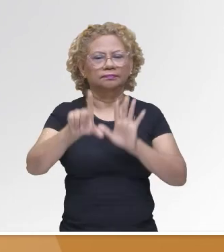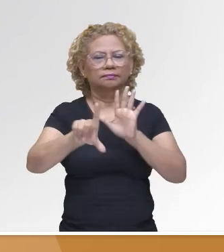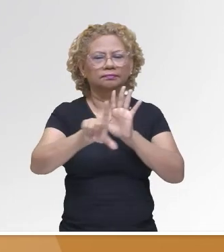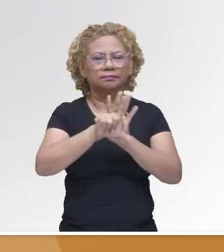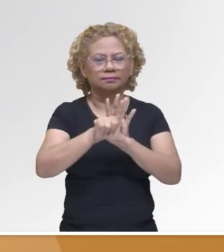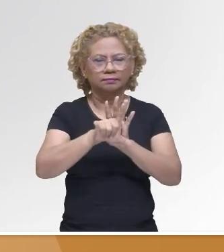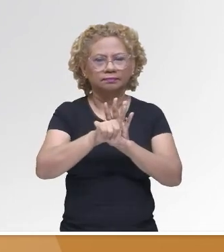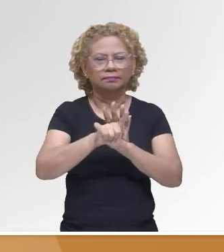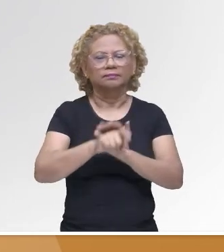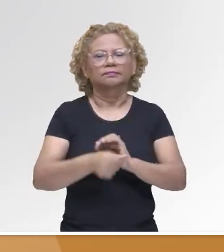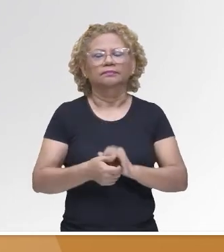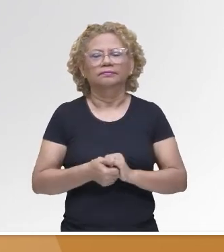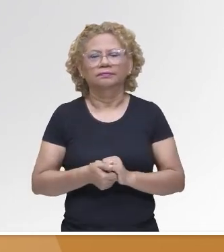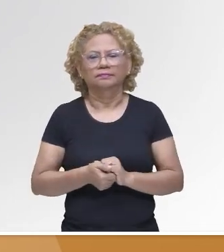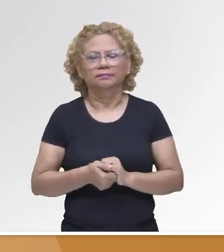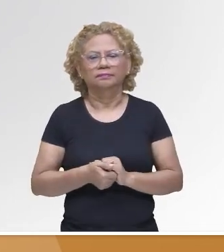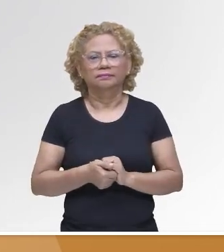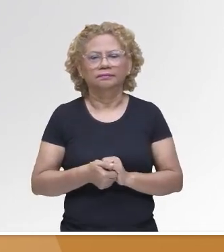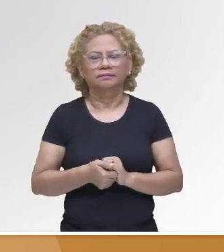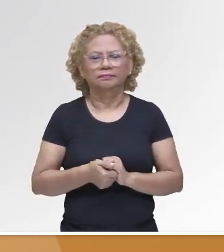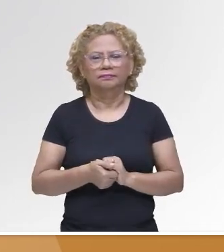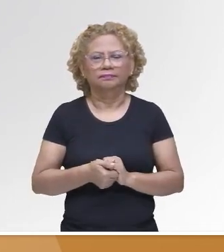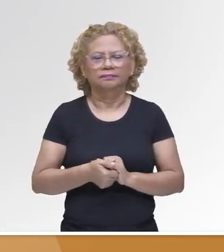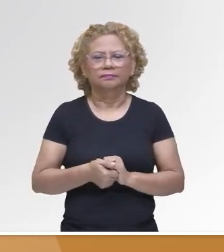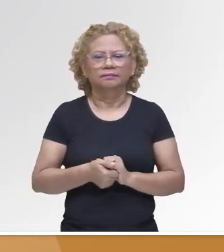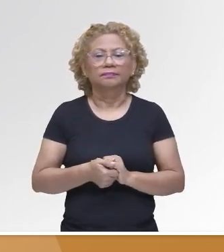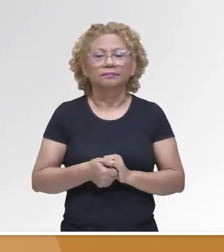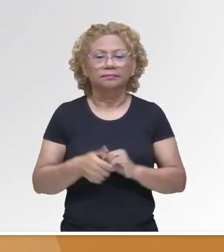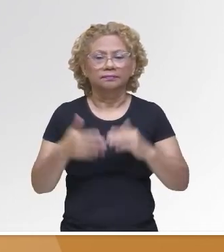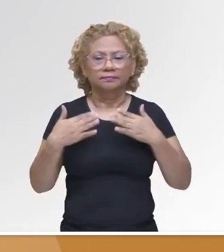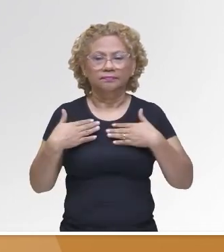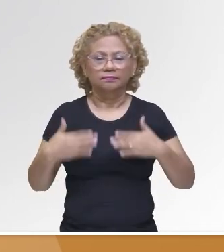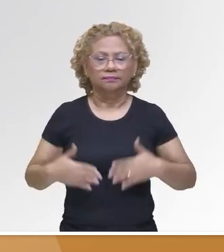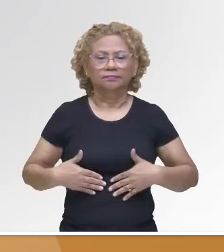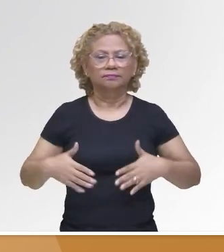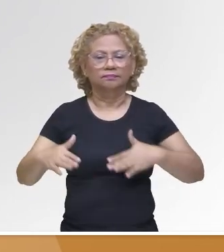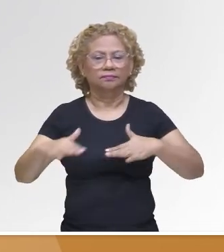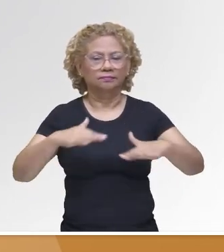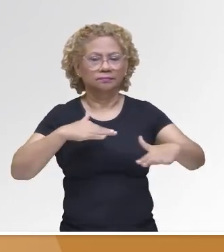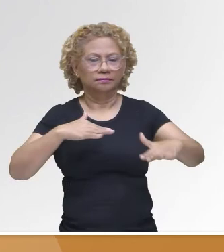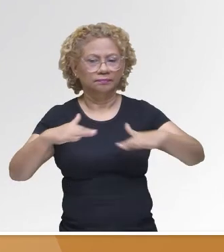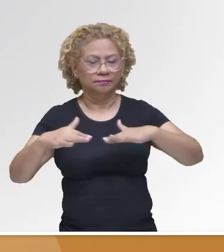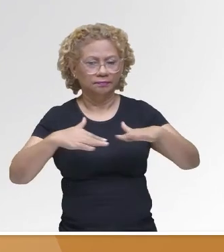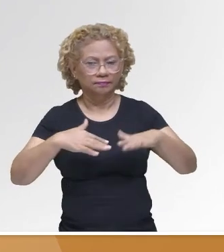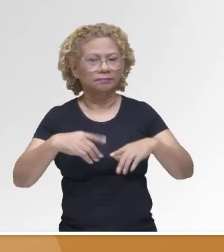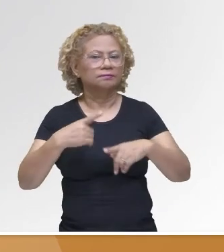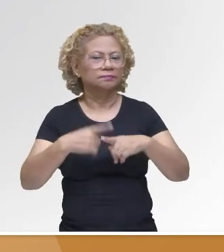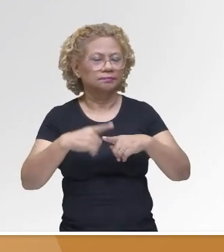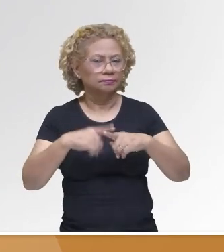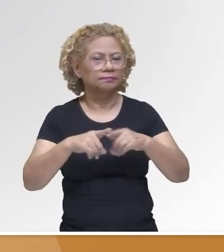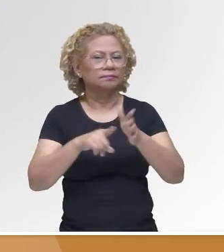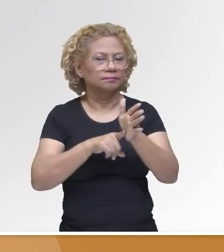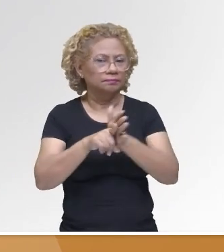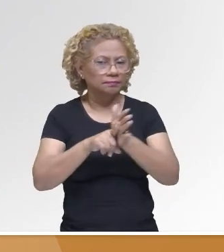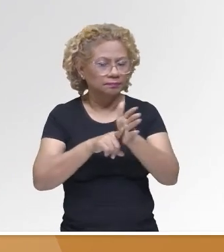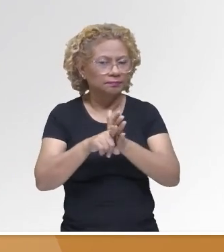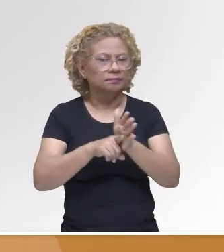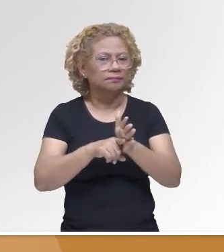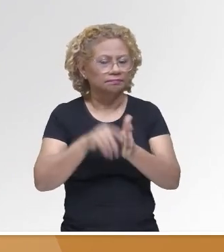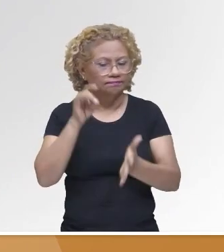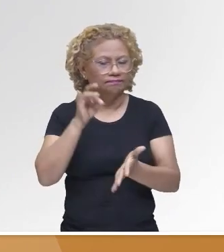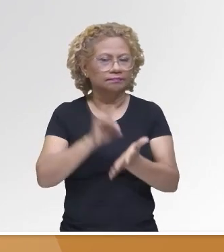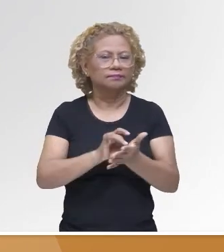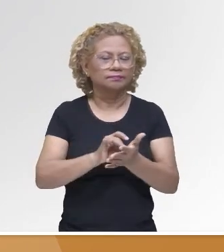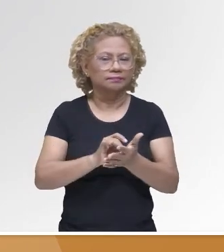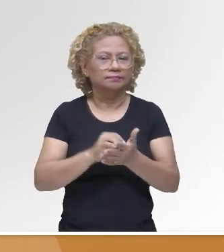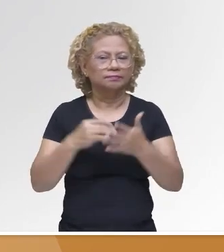Newton, por exemplo, a lei da inércia, que os corpos se movimentam. Foi porque pesquisaram e ele viu que o corpo se movimenta, né?